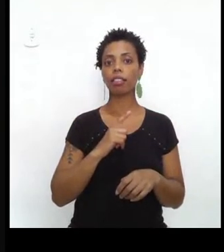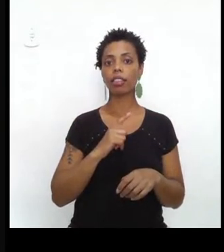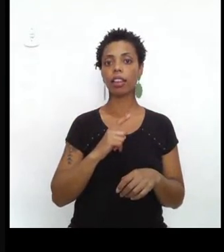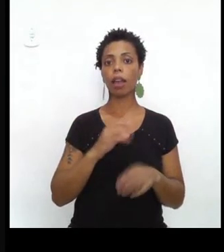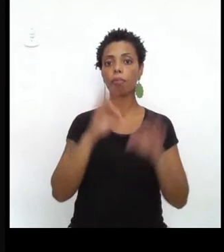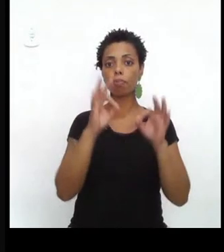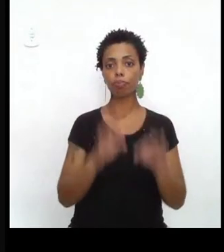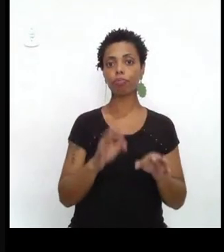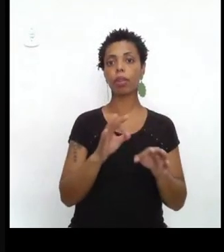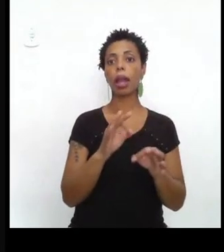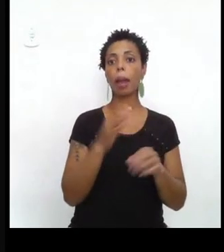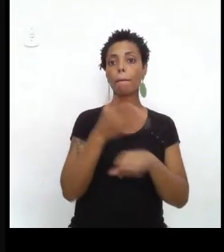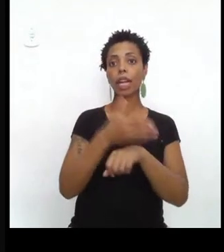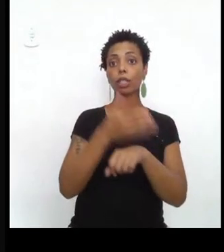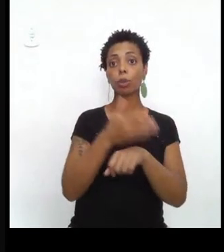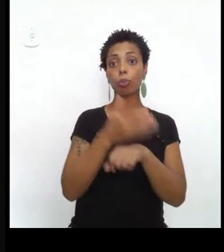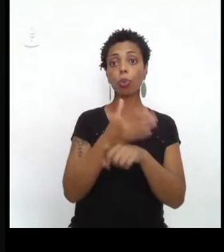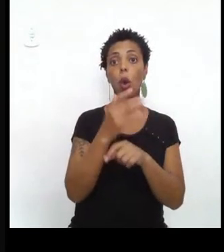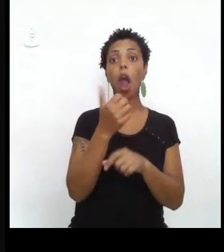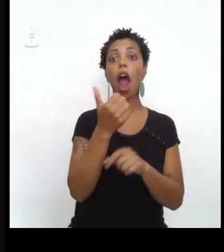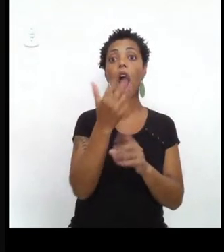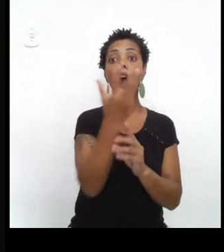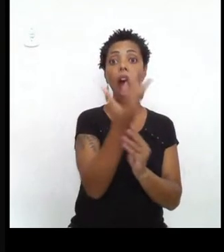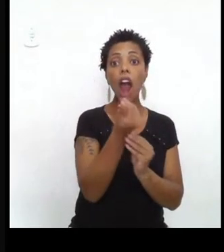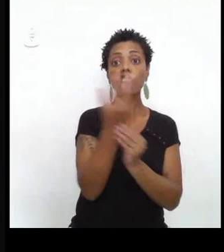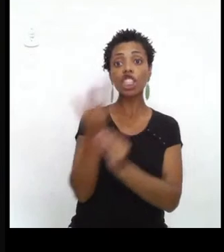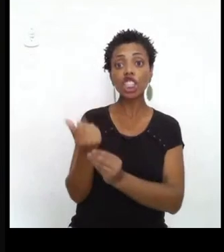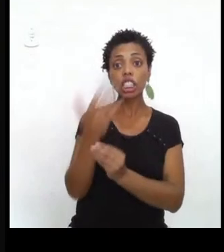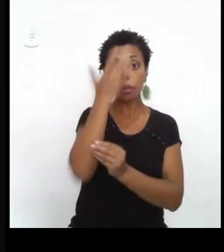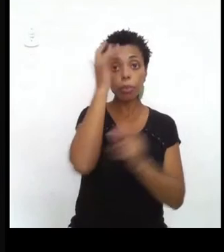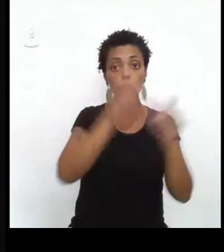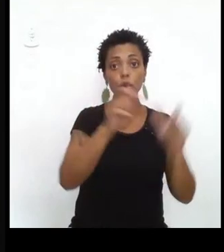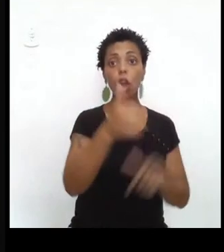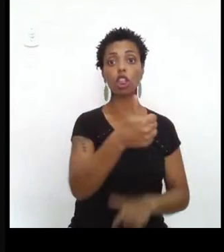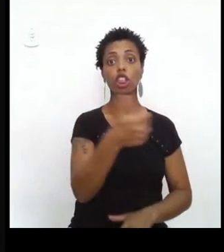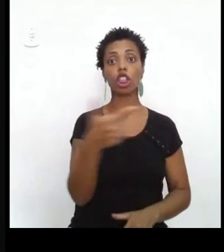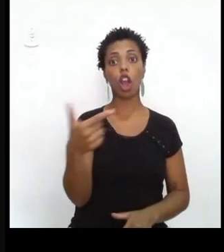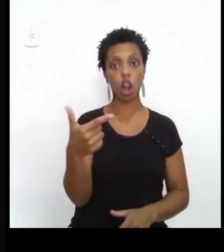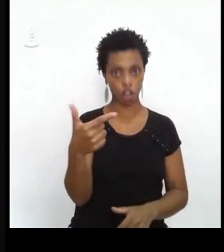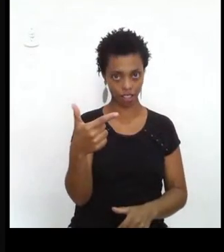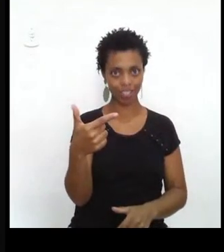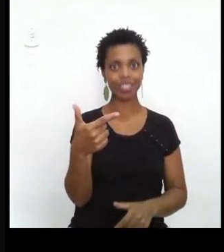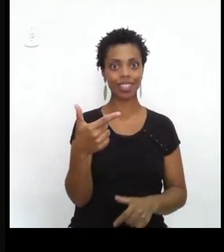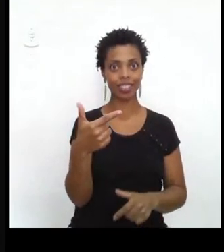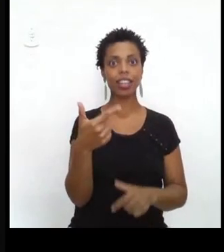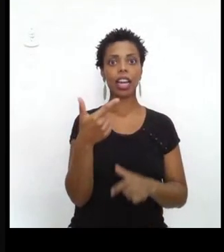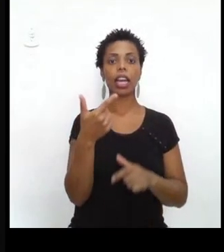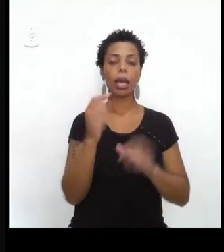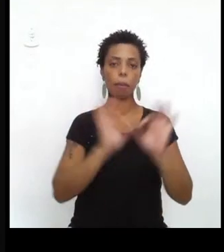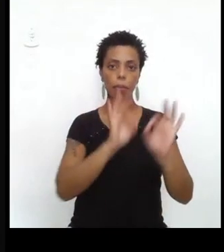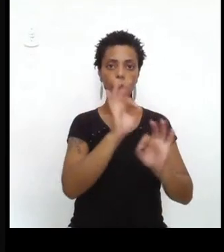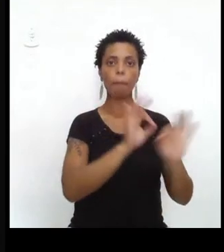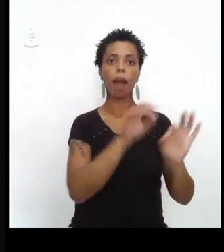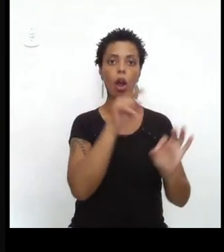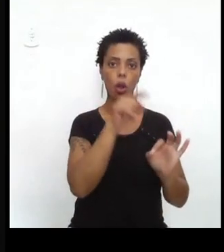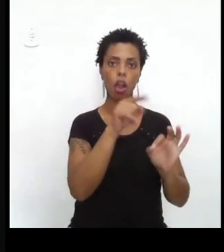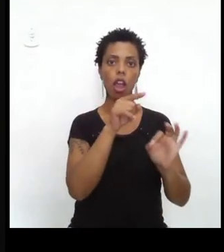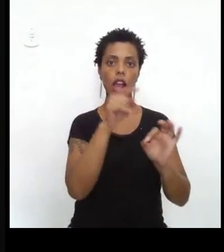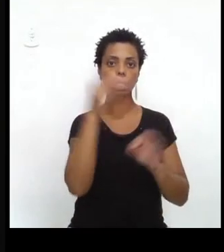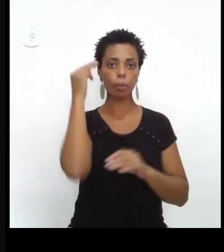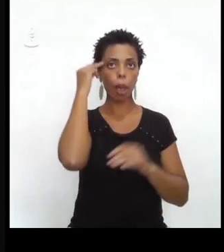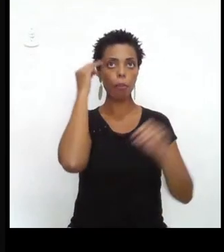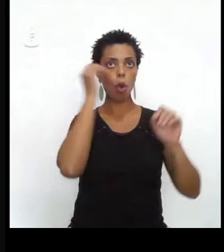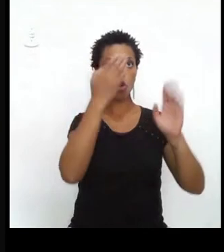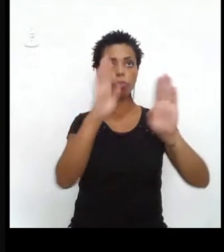Grécia e cadeira um forma de memoriais durante todos os dias não se não barba O